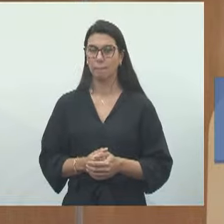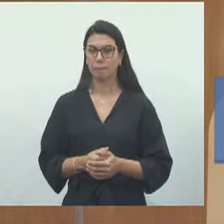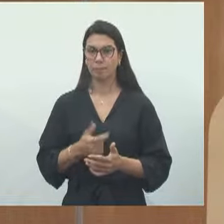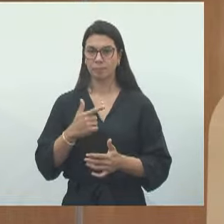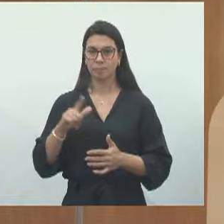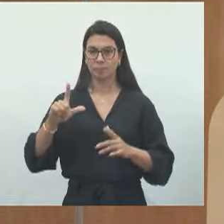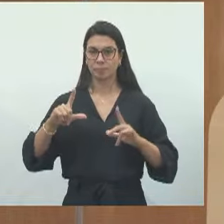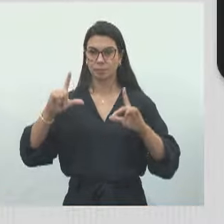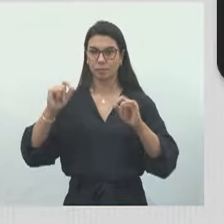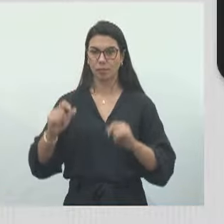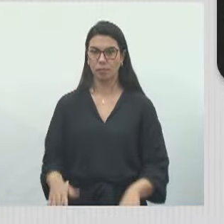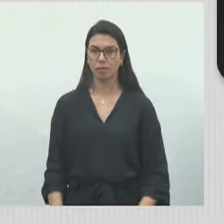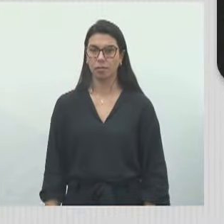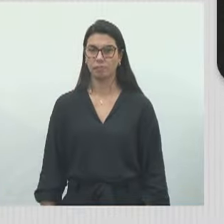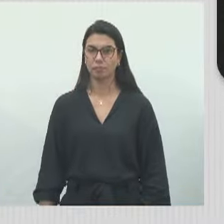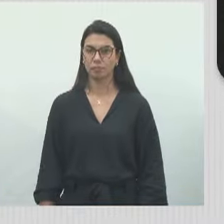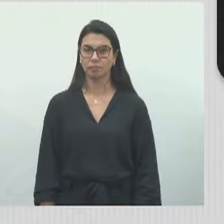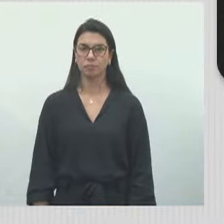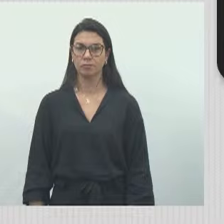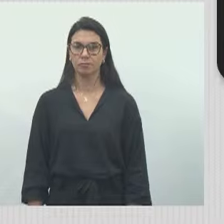Próxima foto.